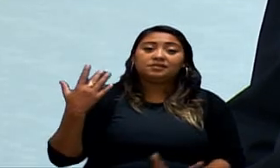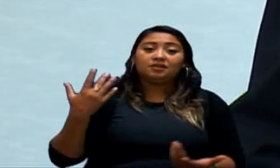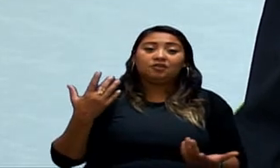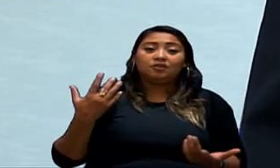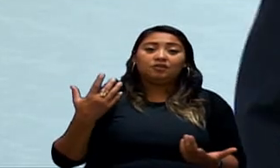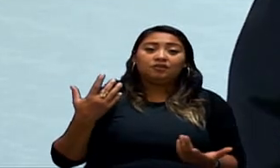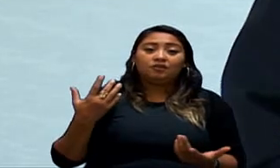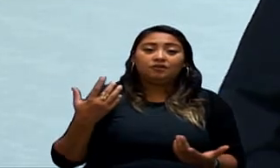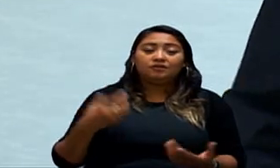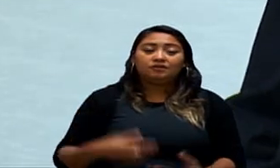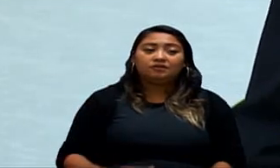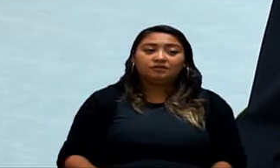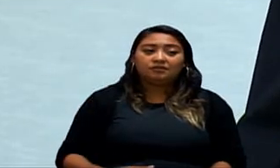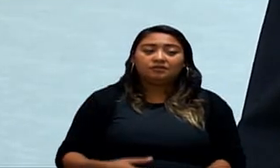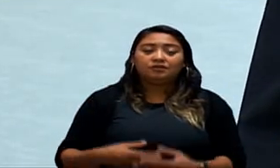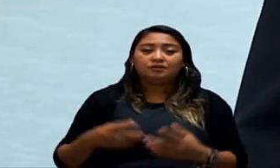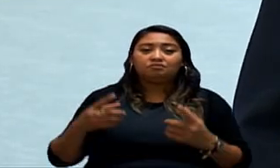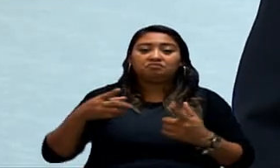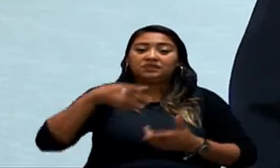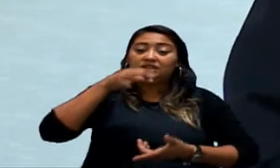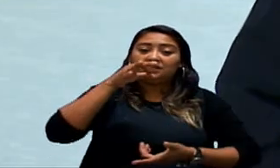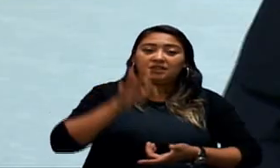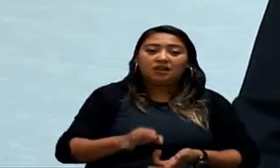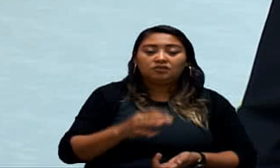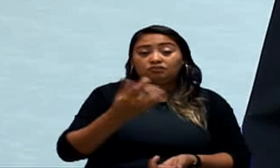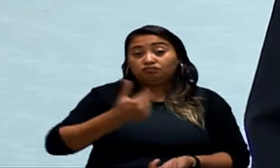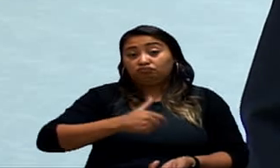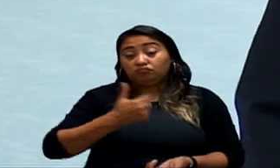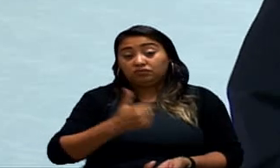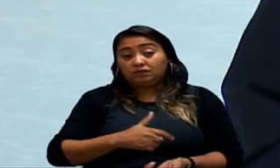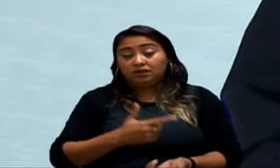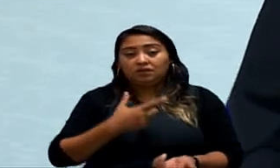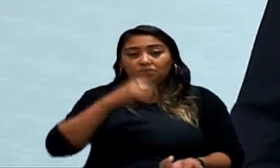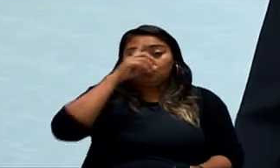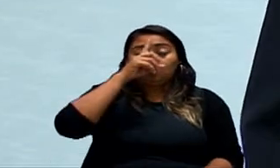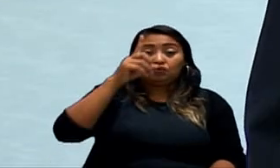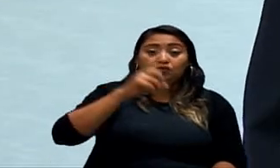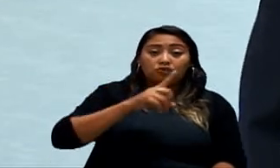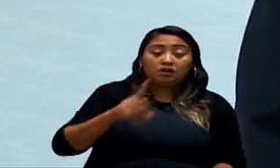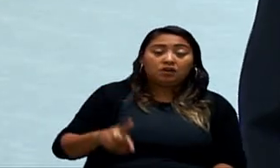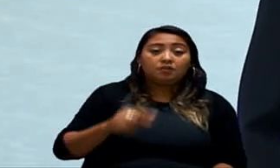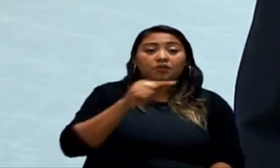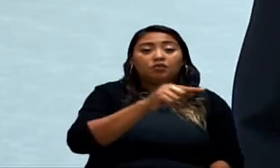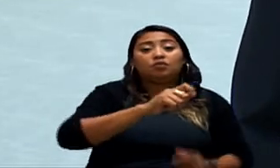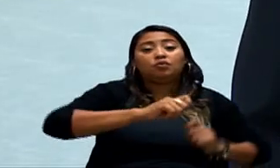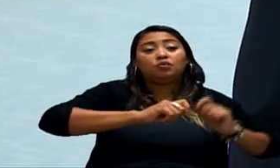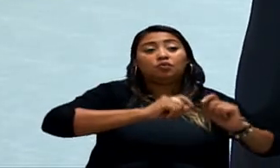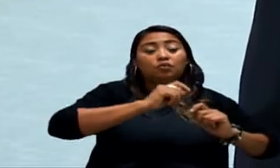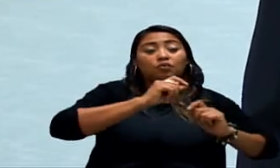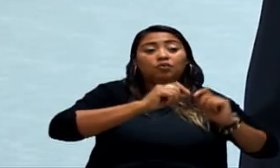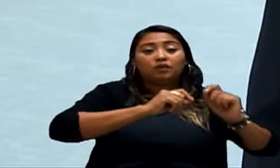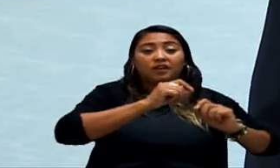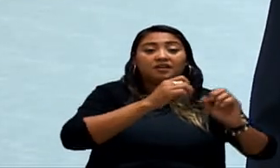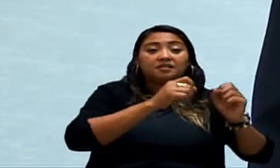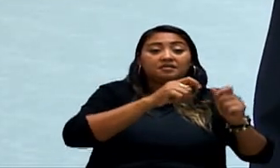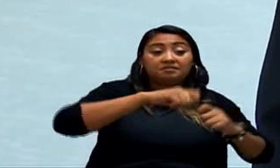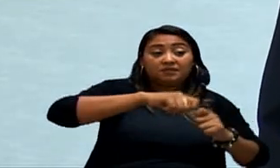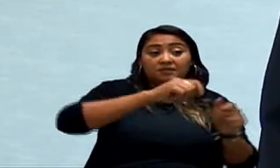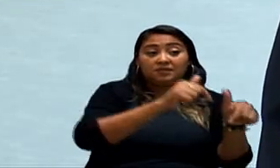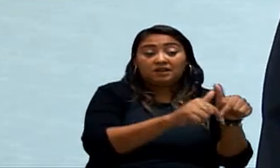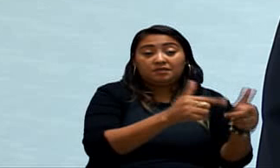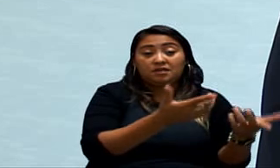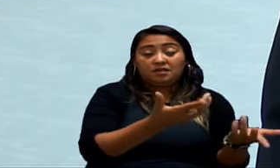quanto indefinida, não se sabe o que esses equipamentos estão fazendo, não